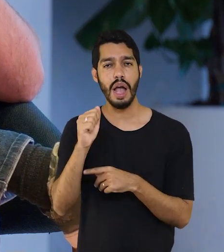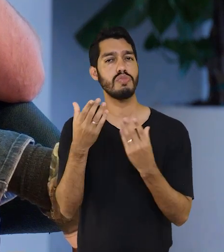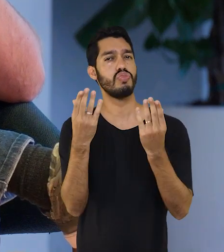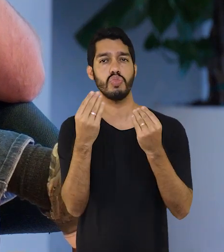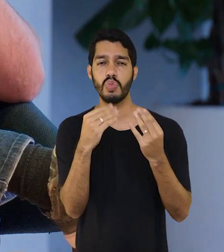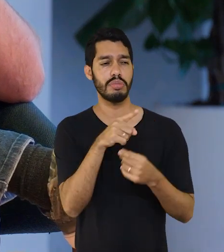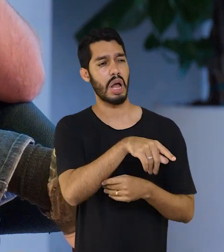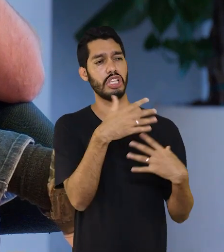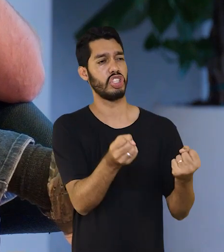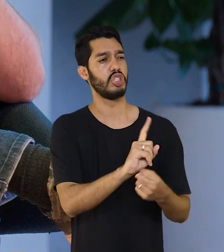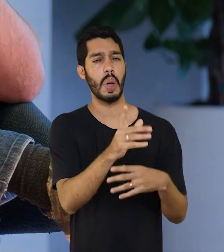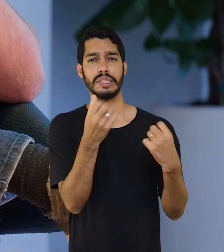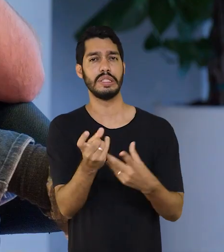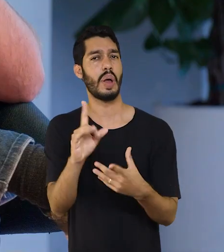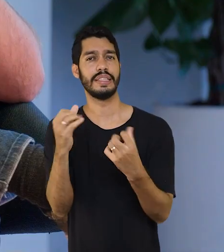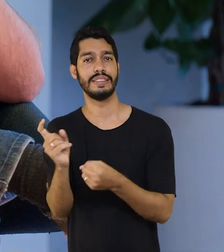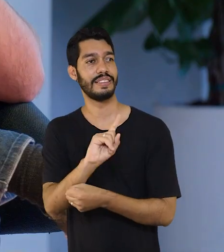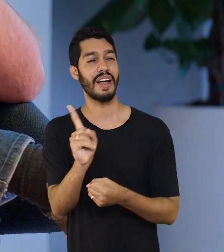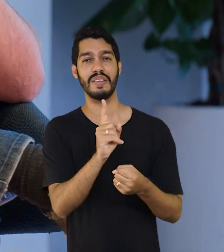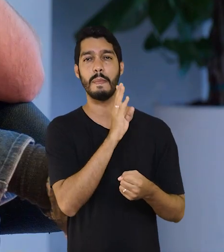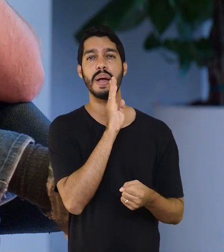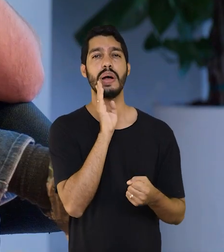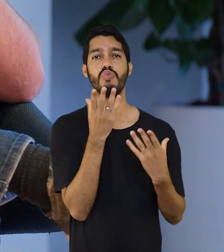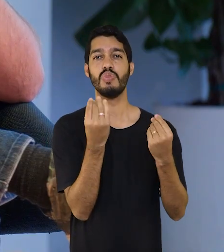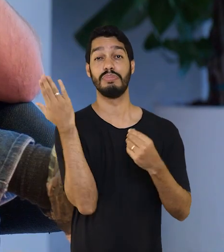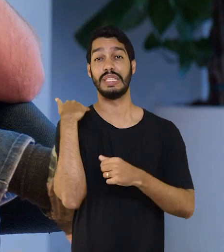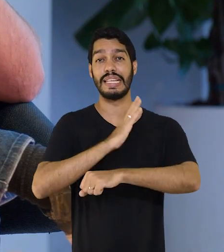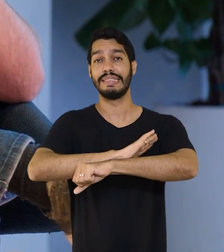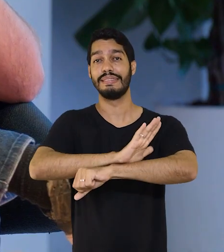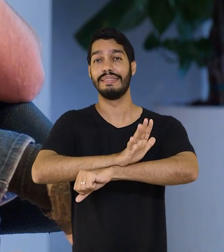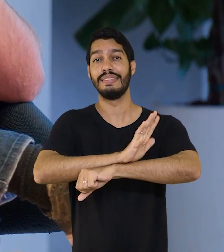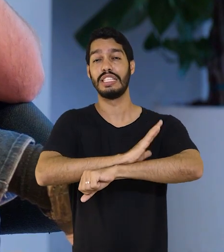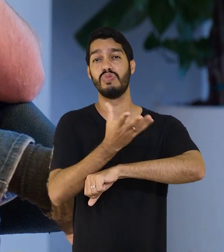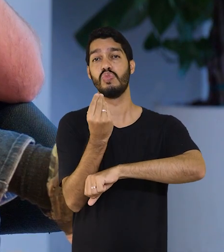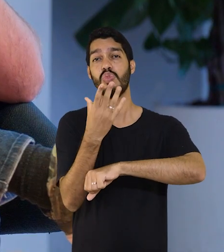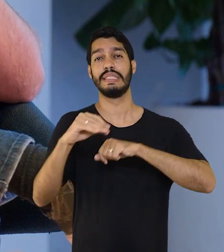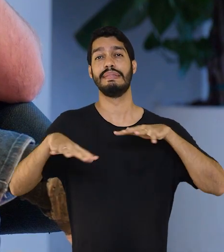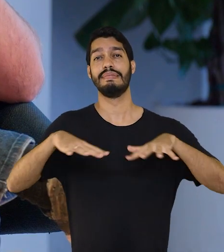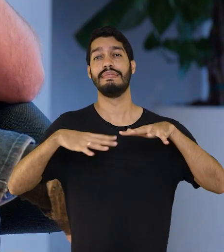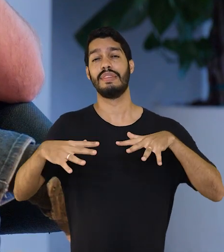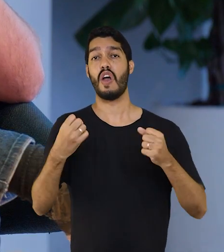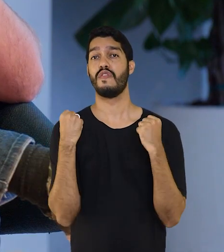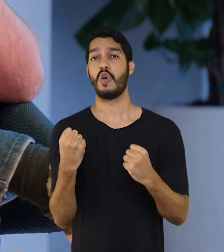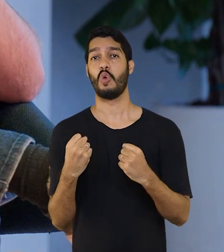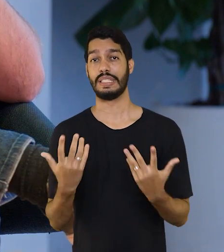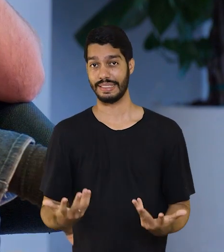foi banida de vários restaurantes, de vários bares, porque todo o movimento racista nos Estados Unidos,